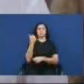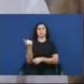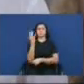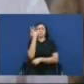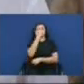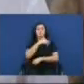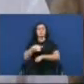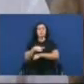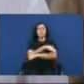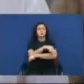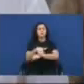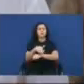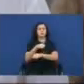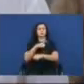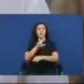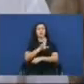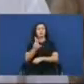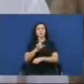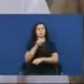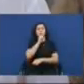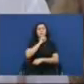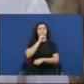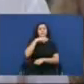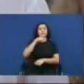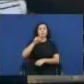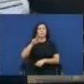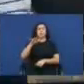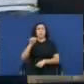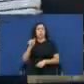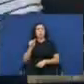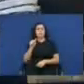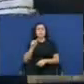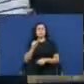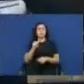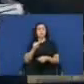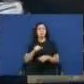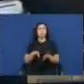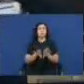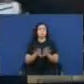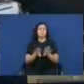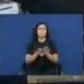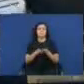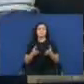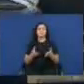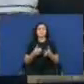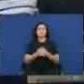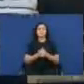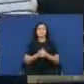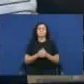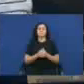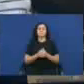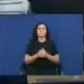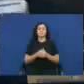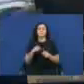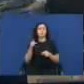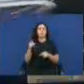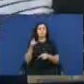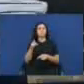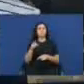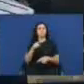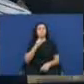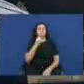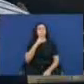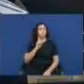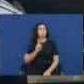realmente o calçadão, que tem até o nome da minha avó, é Maria Quiltanque, Dona Quinha, e realmente a situação ali, não